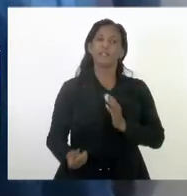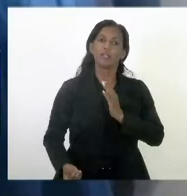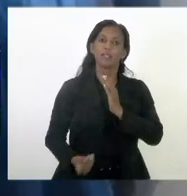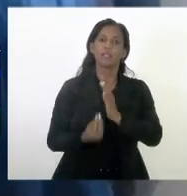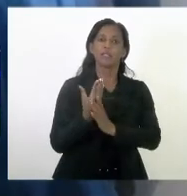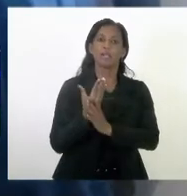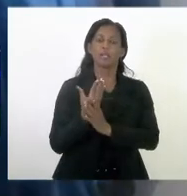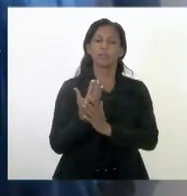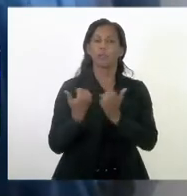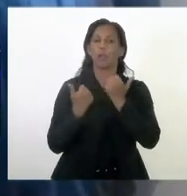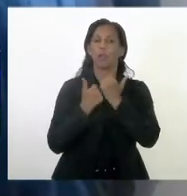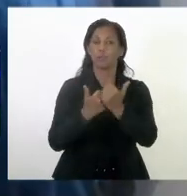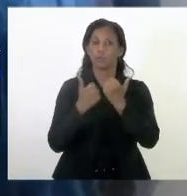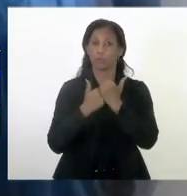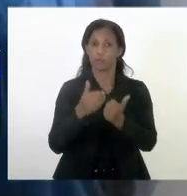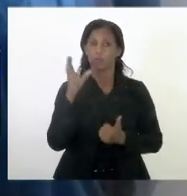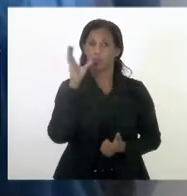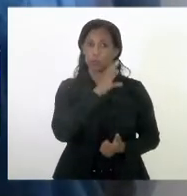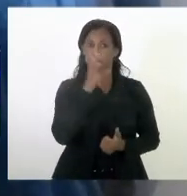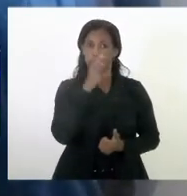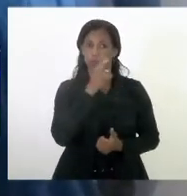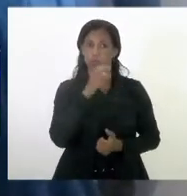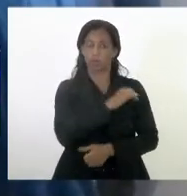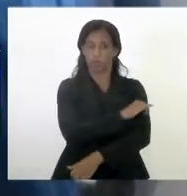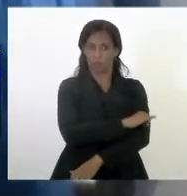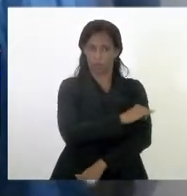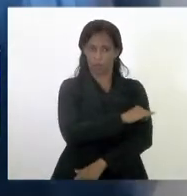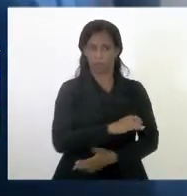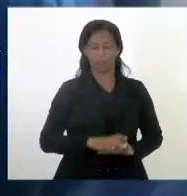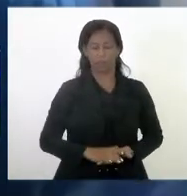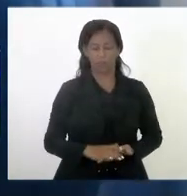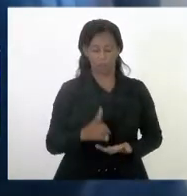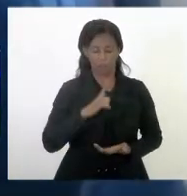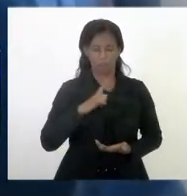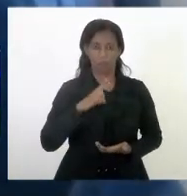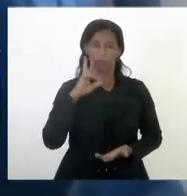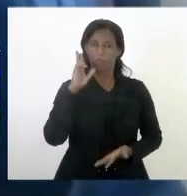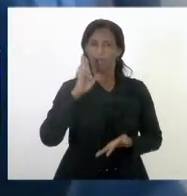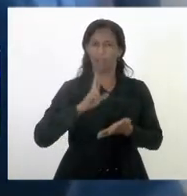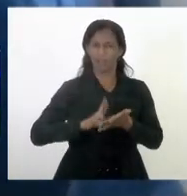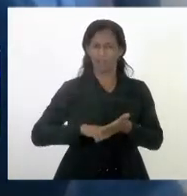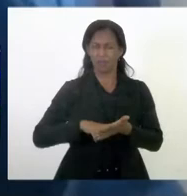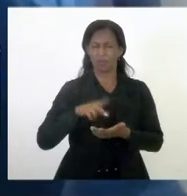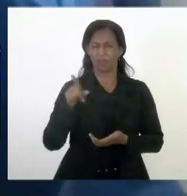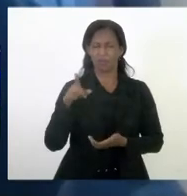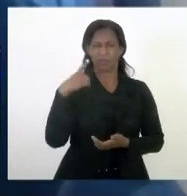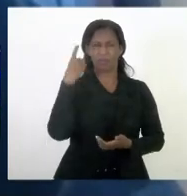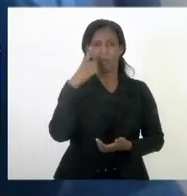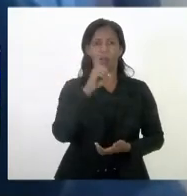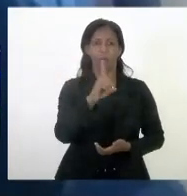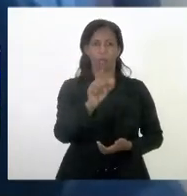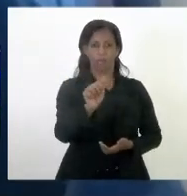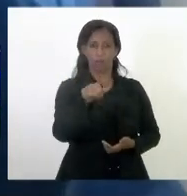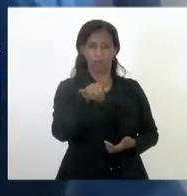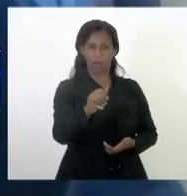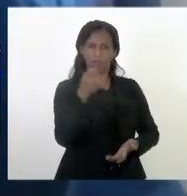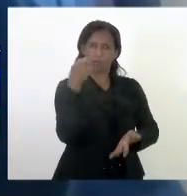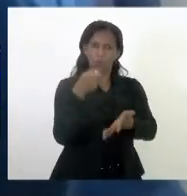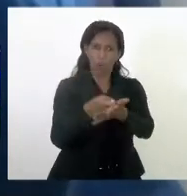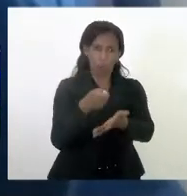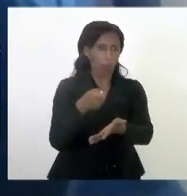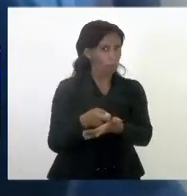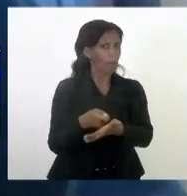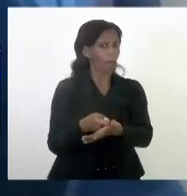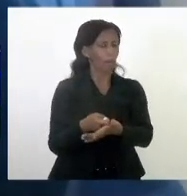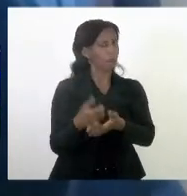auxílio emergencial Rio de Janeiro, que tem muita razão a deputada Dani Monteiro de cobrar, afinal